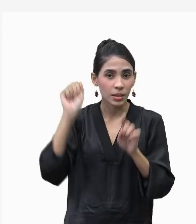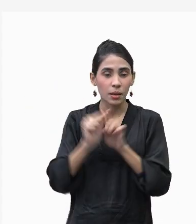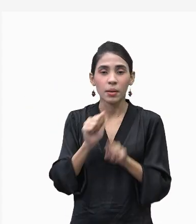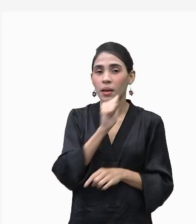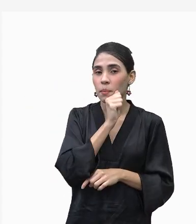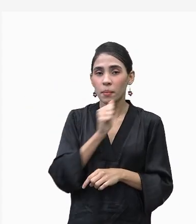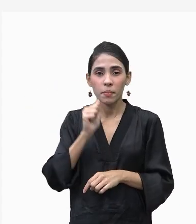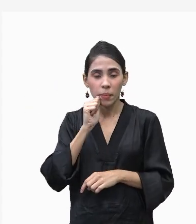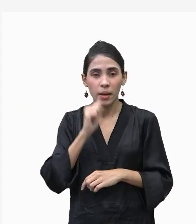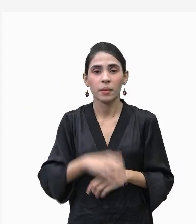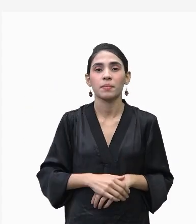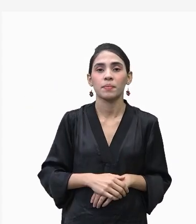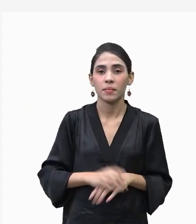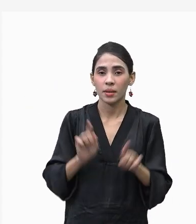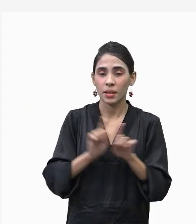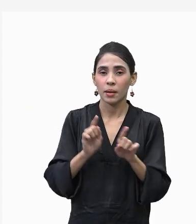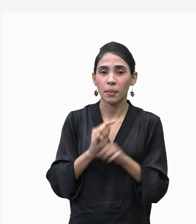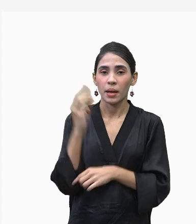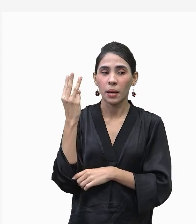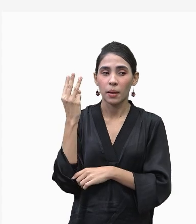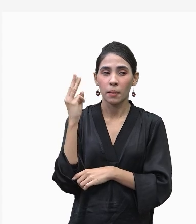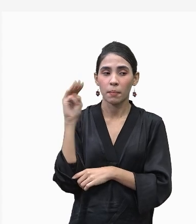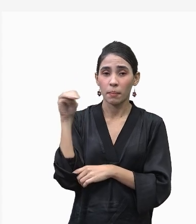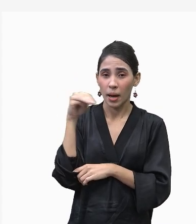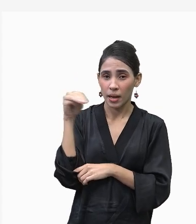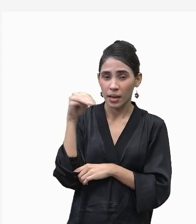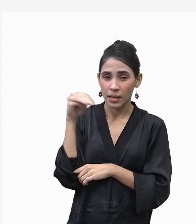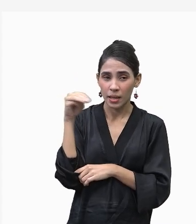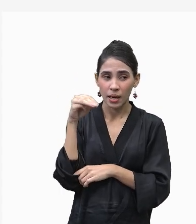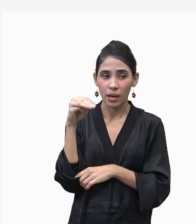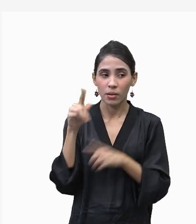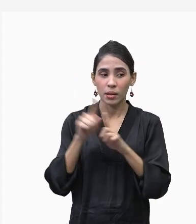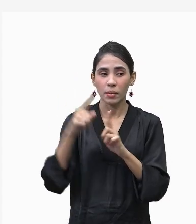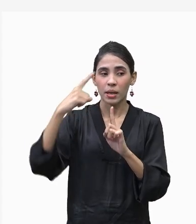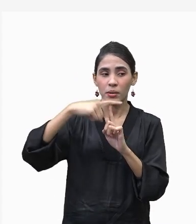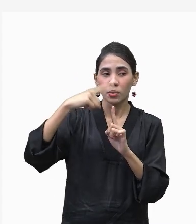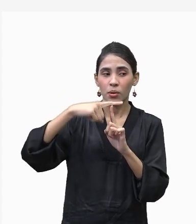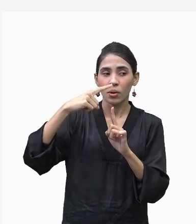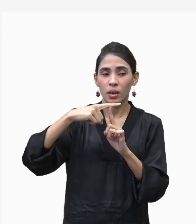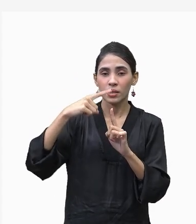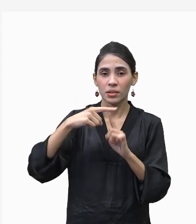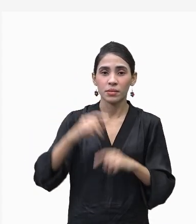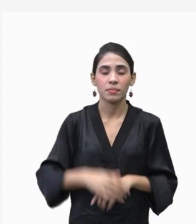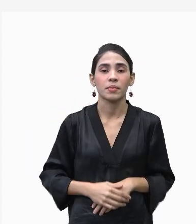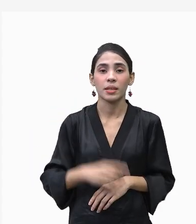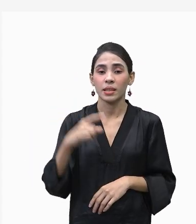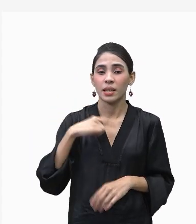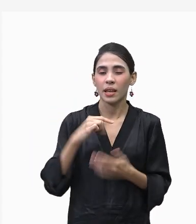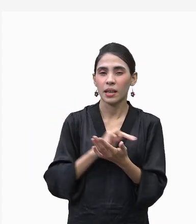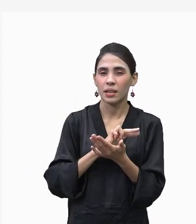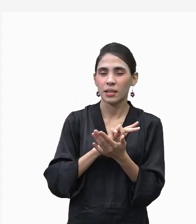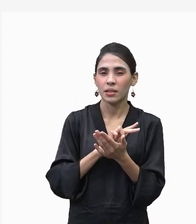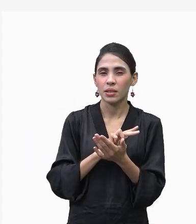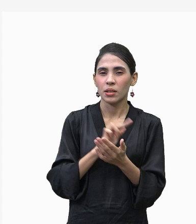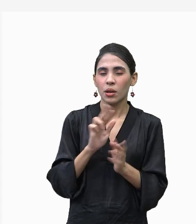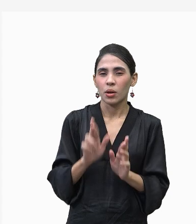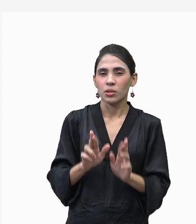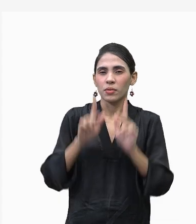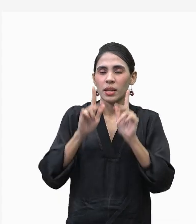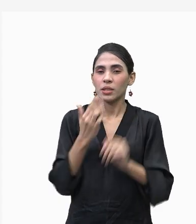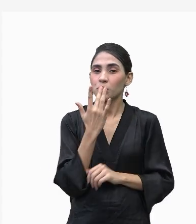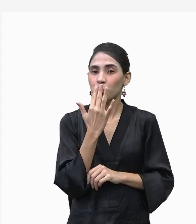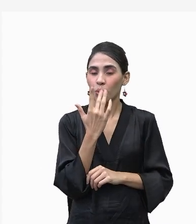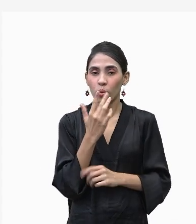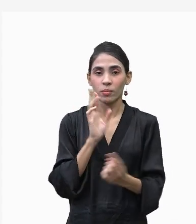Amapá, parte do Maranhão ali, Tocantins e Mato Grosso, e nós temos essas diferentes cores que se referem a